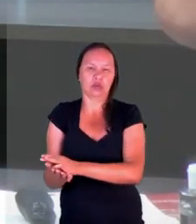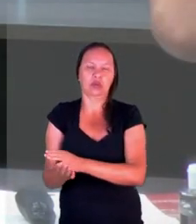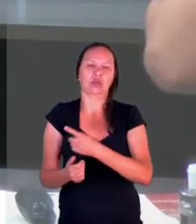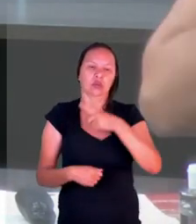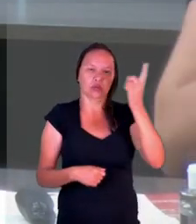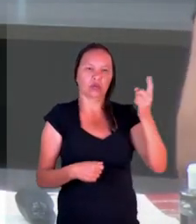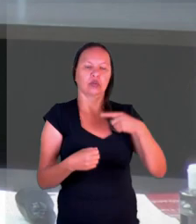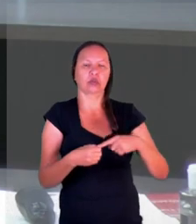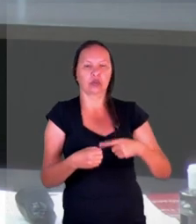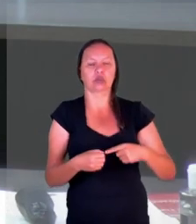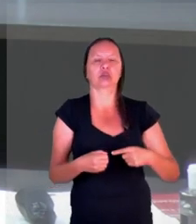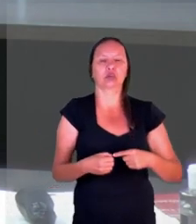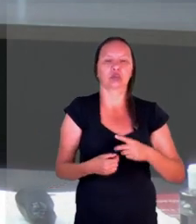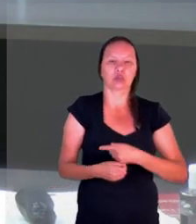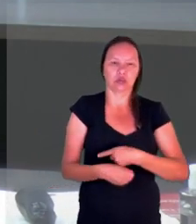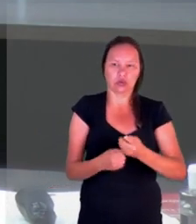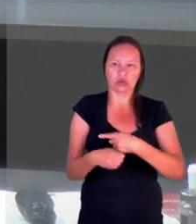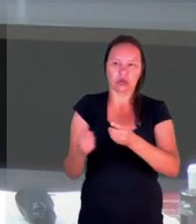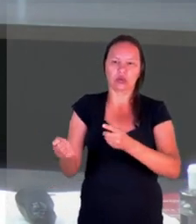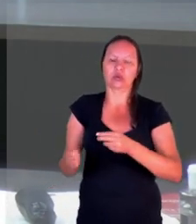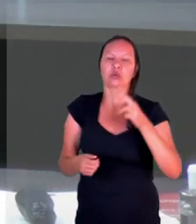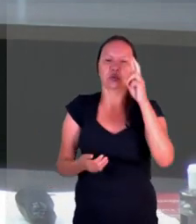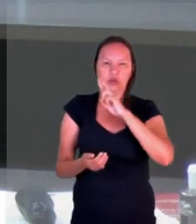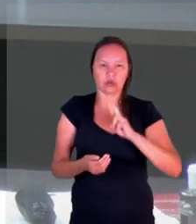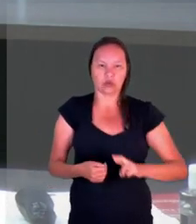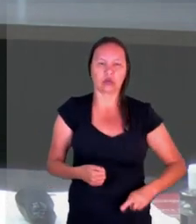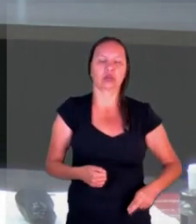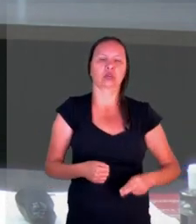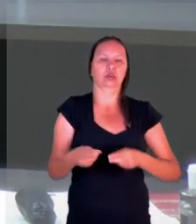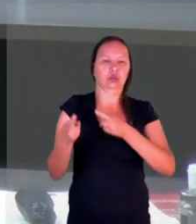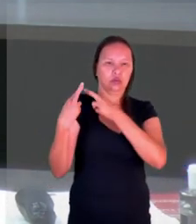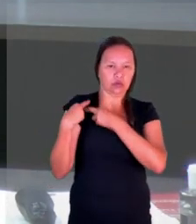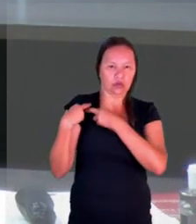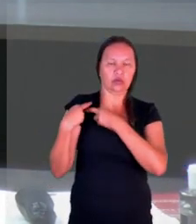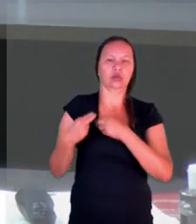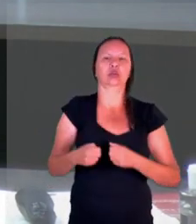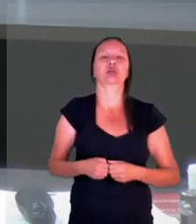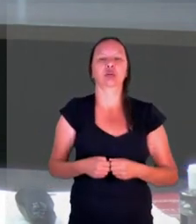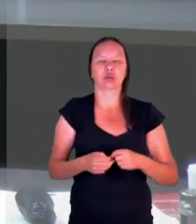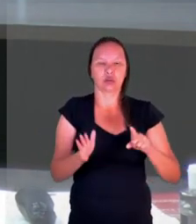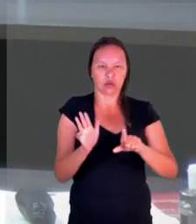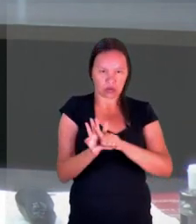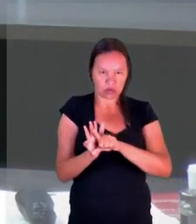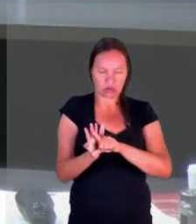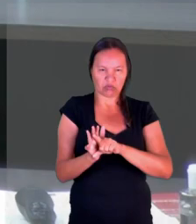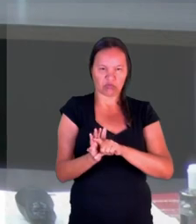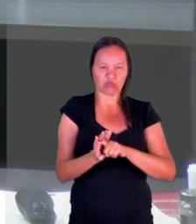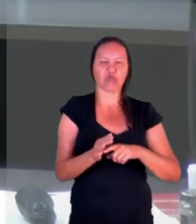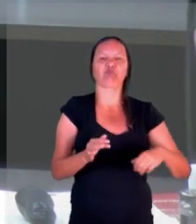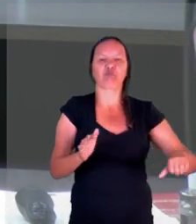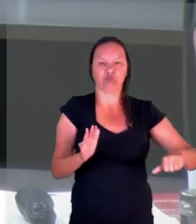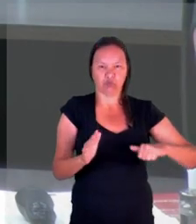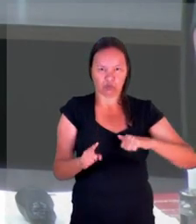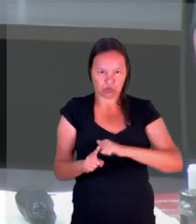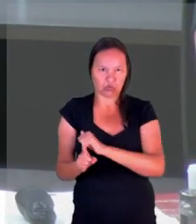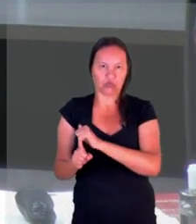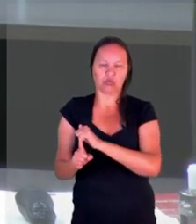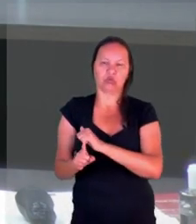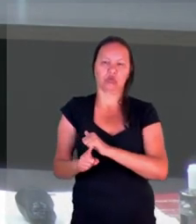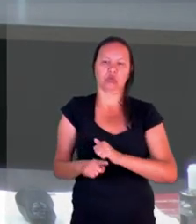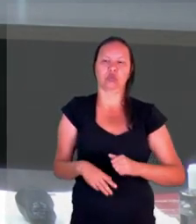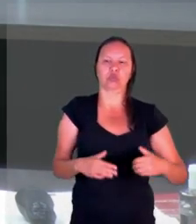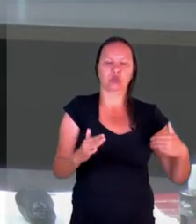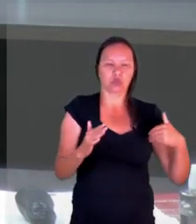feito a partir de encaminhamentos né de relatórios e de situações e de denúncias muito graves quando eh nos